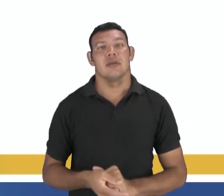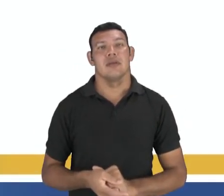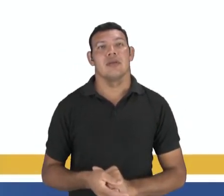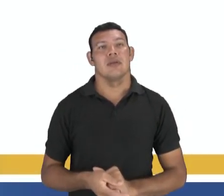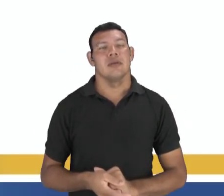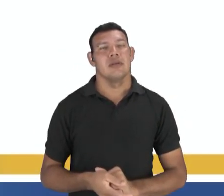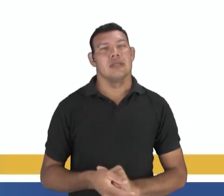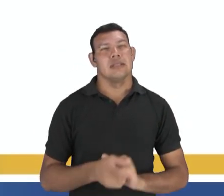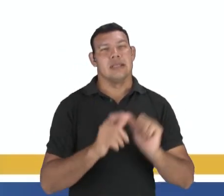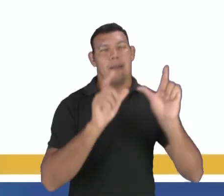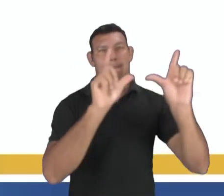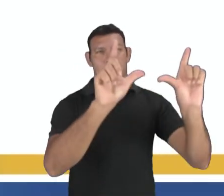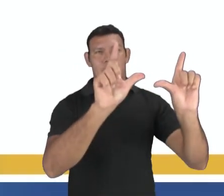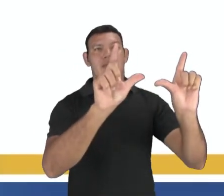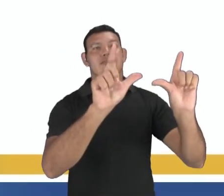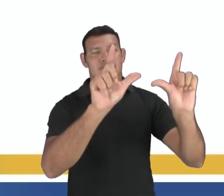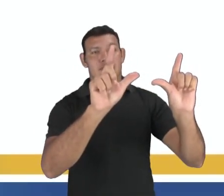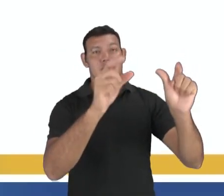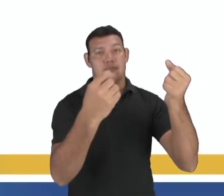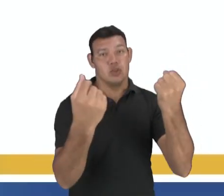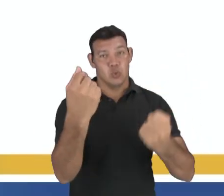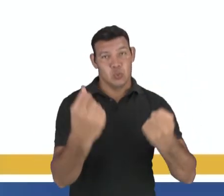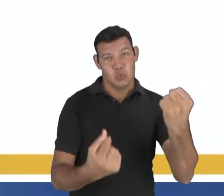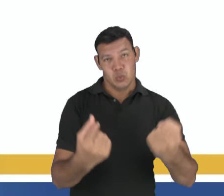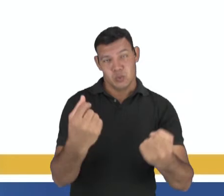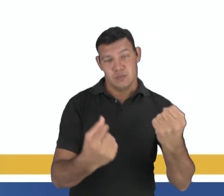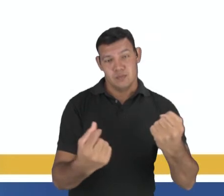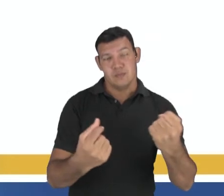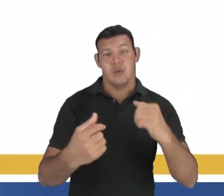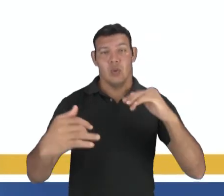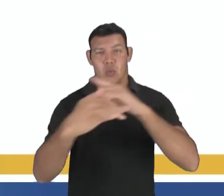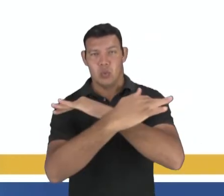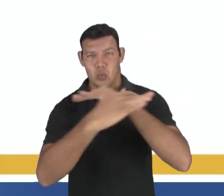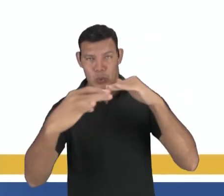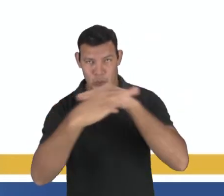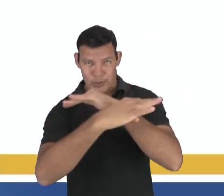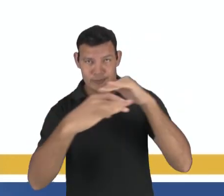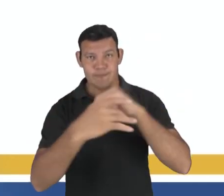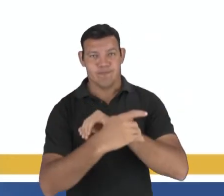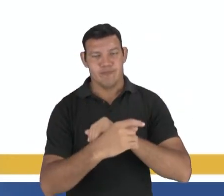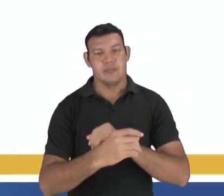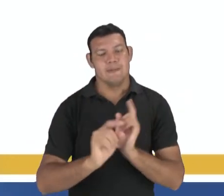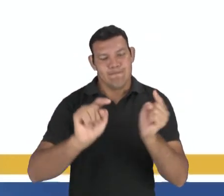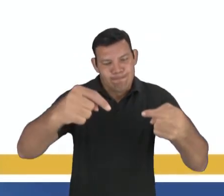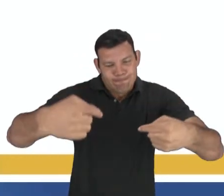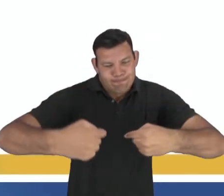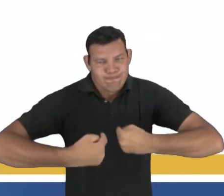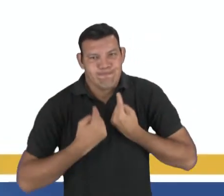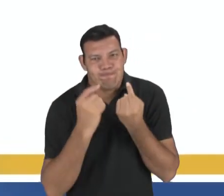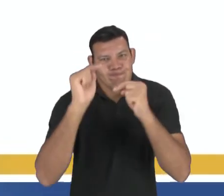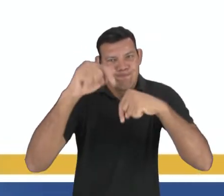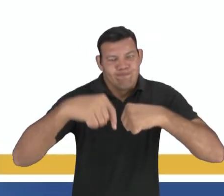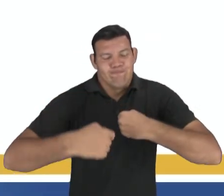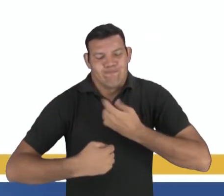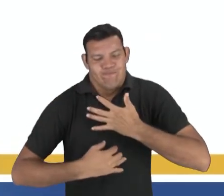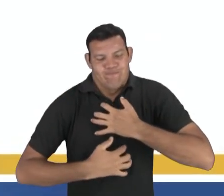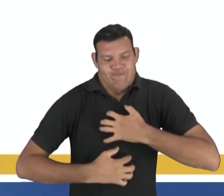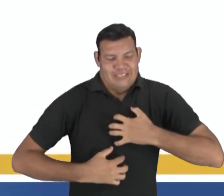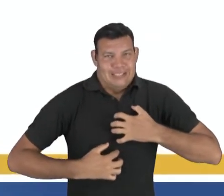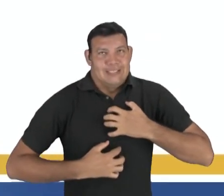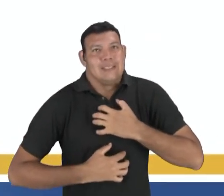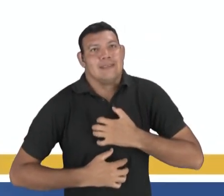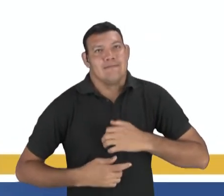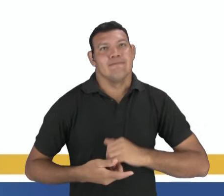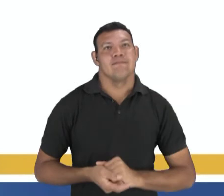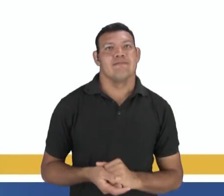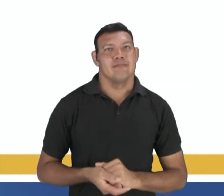e faz com que a gente se remeta à esfera do trânsito e essa frase nos impacta muito.